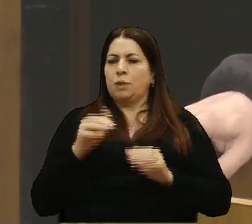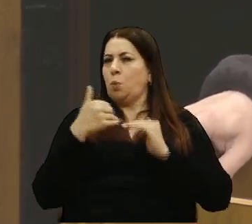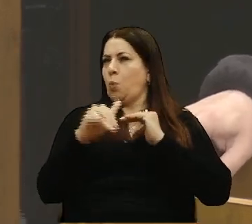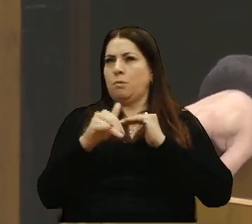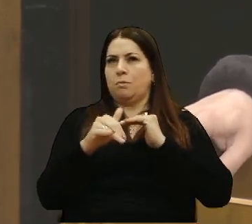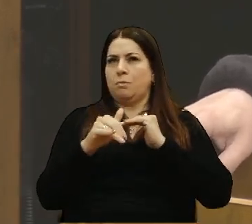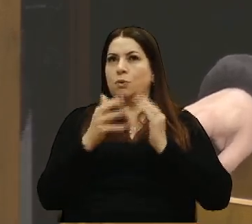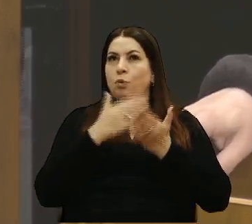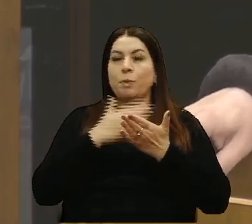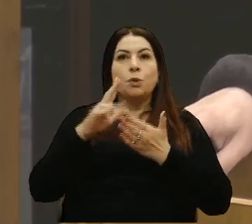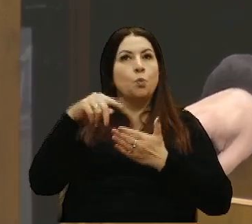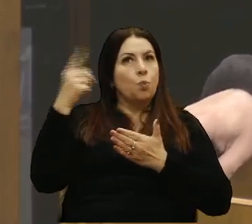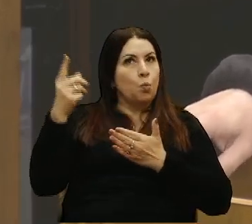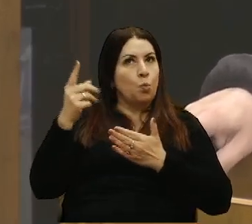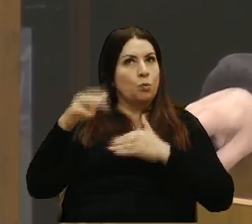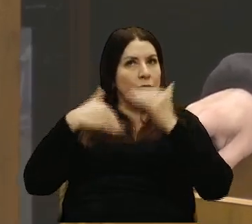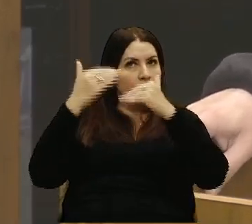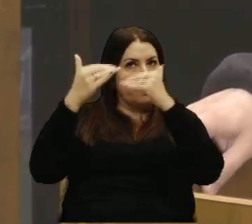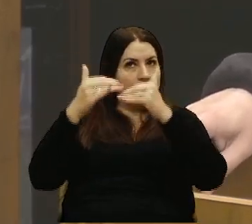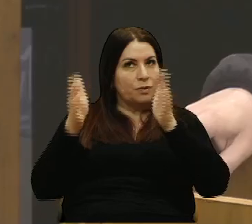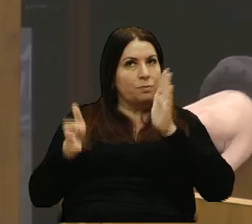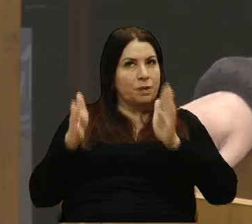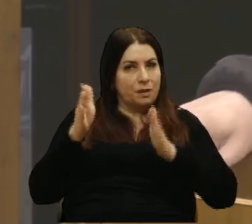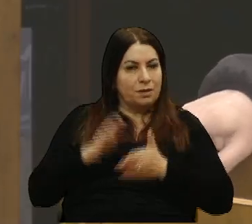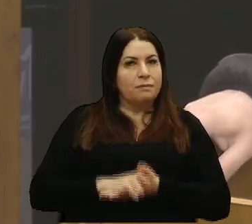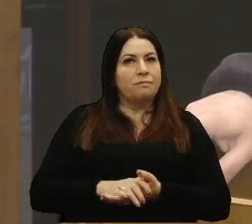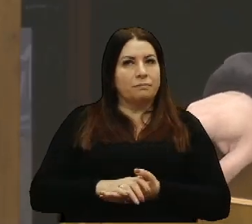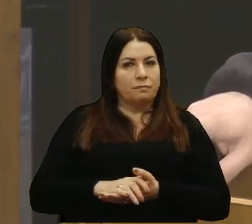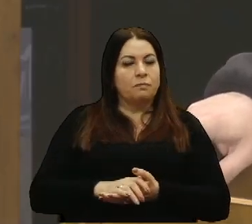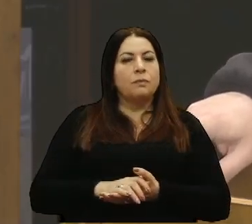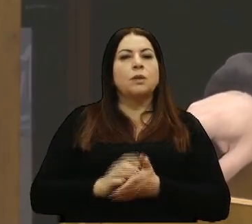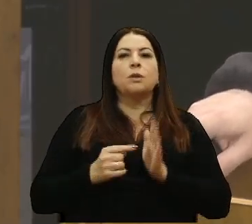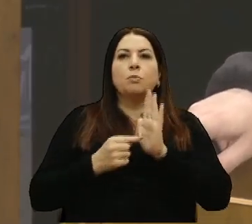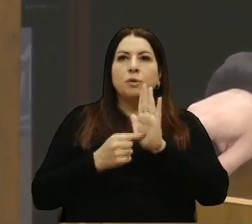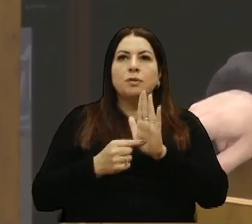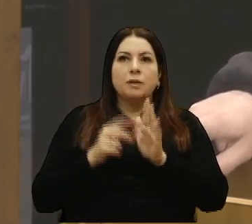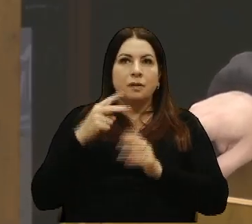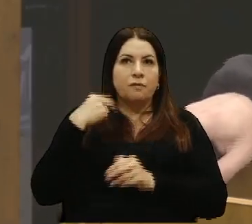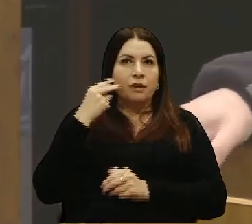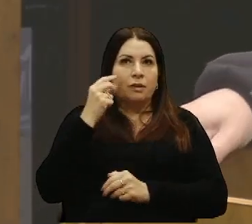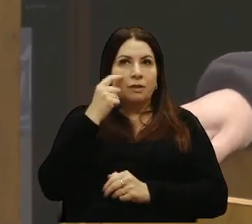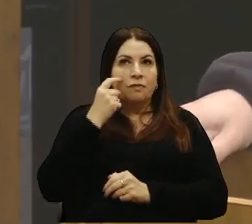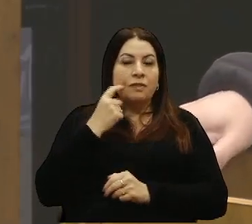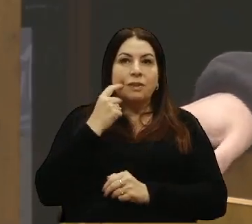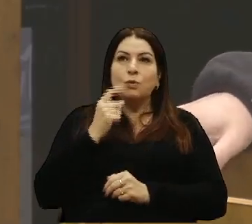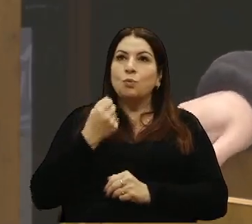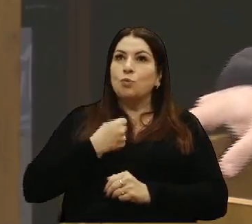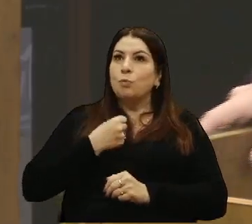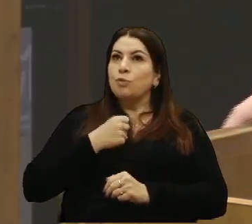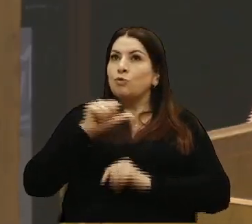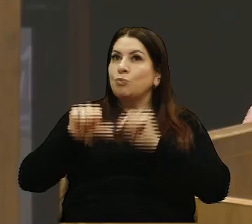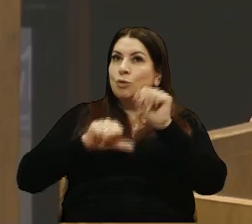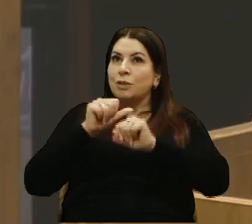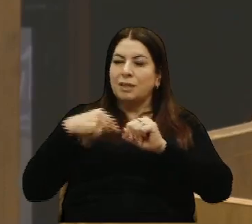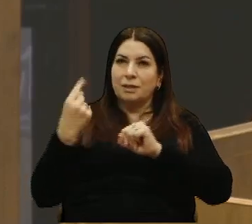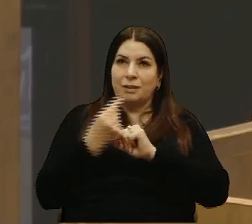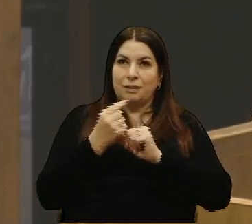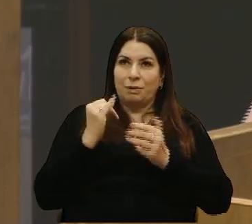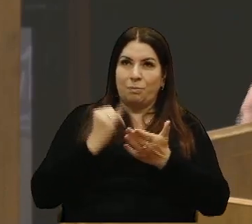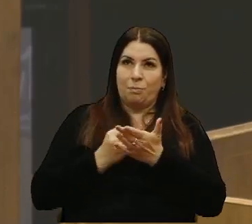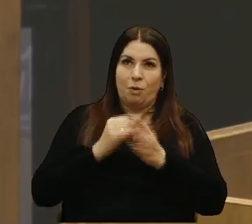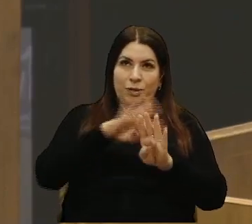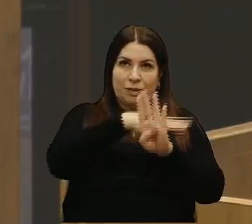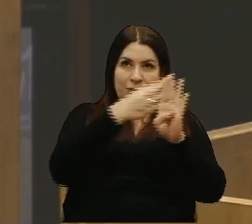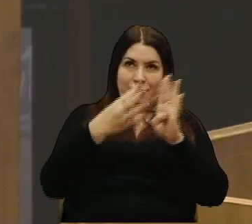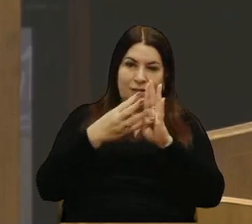precisa partir para outros avanços no próximo período. Estabelecer, vereador Wagner Petrini, um índice de correção para a tabela do imposto de renda.